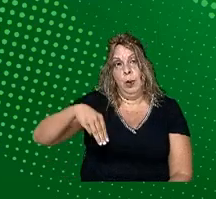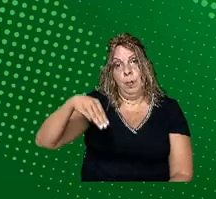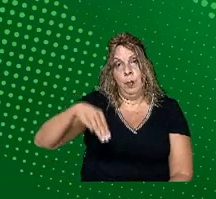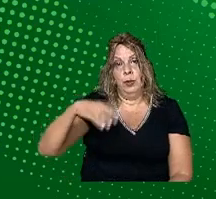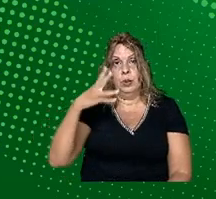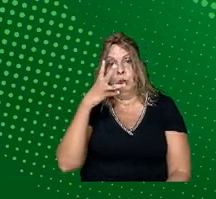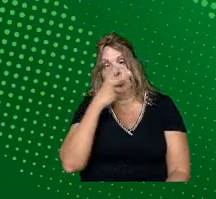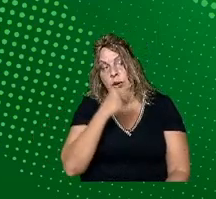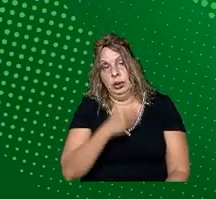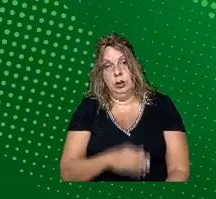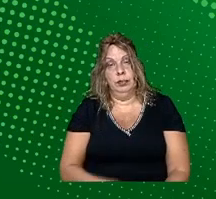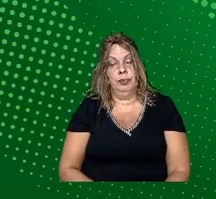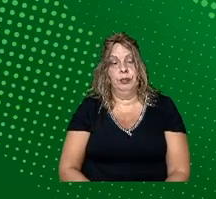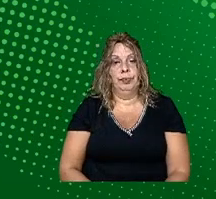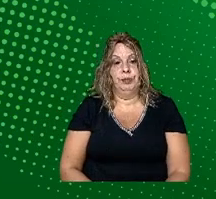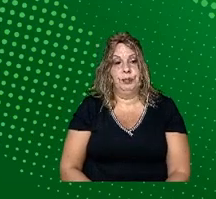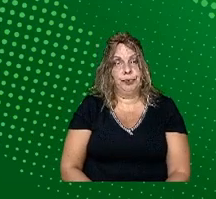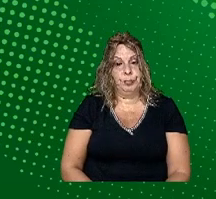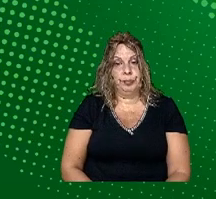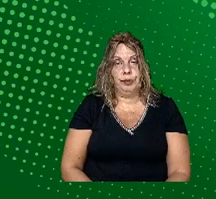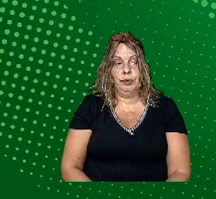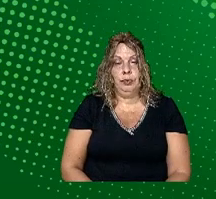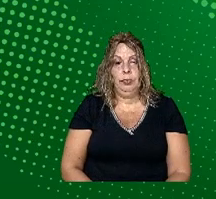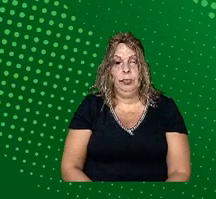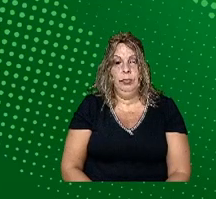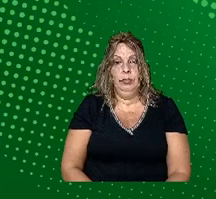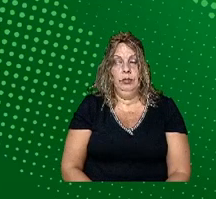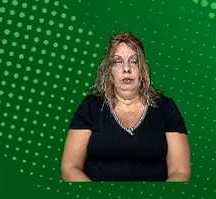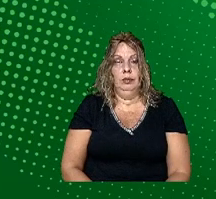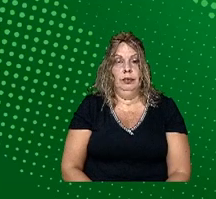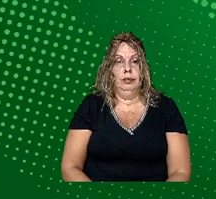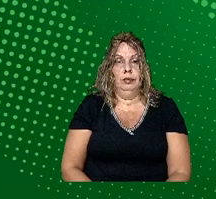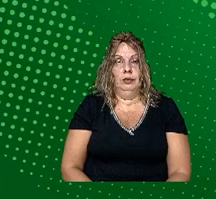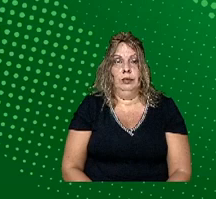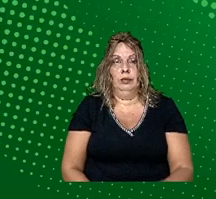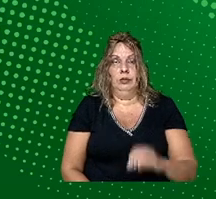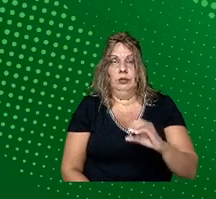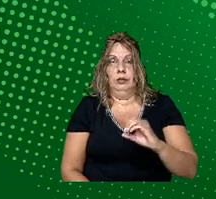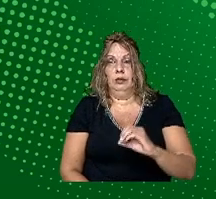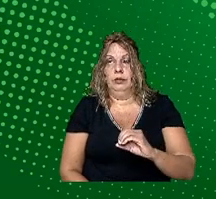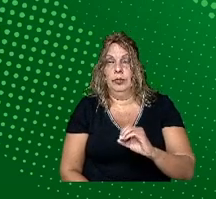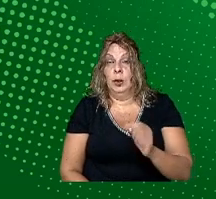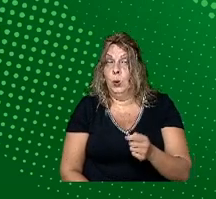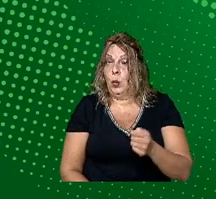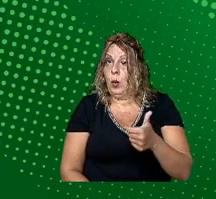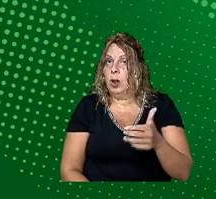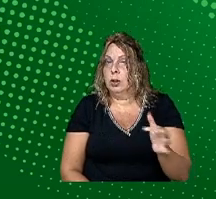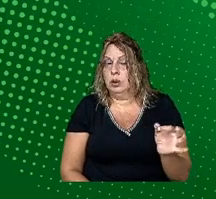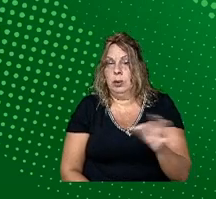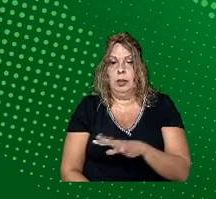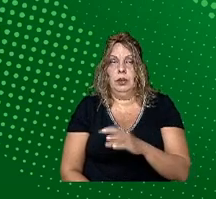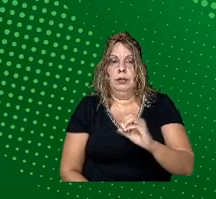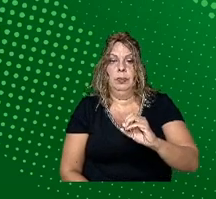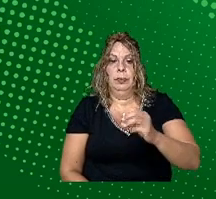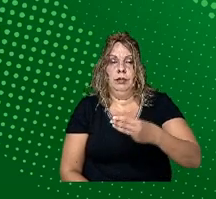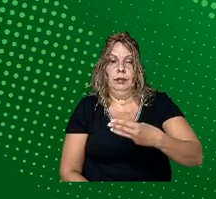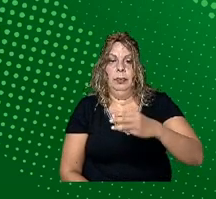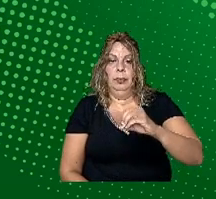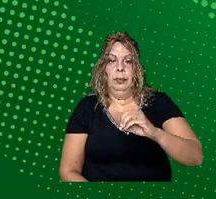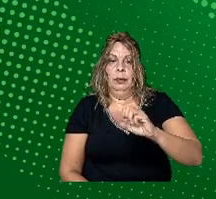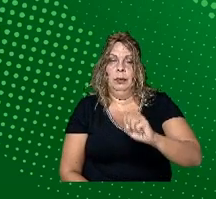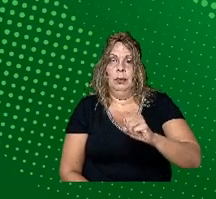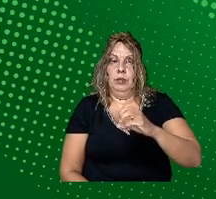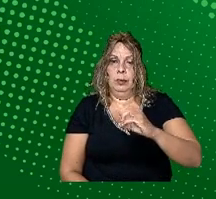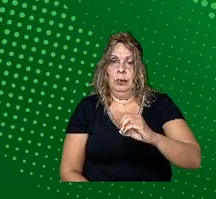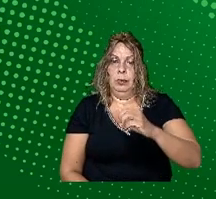Gil Motoboy Riachuelo aí. Mas a Regional é Laranjeiras. Tá quase se acabando.